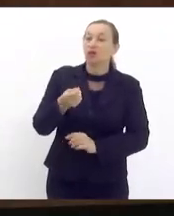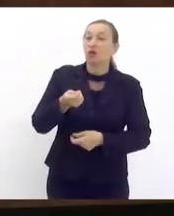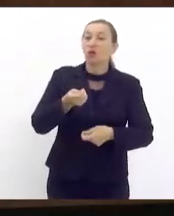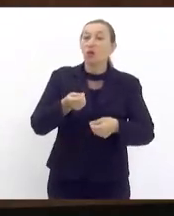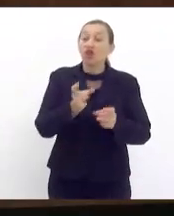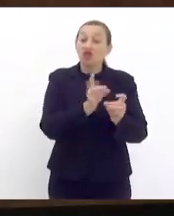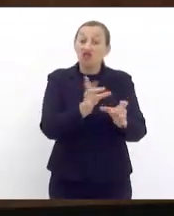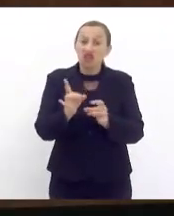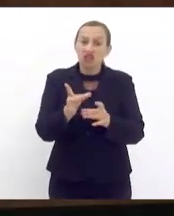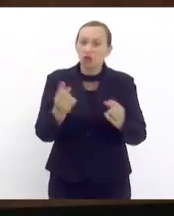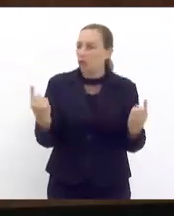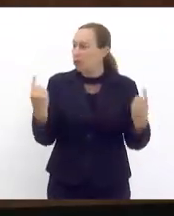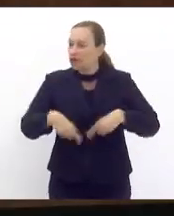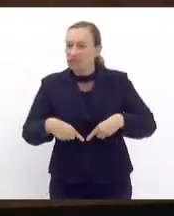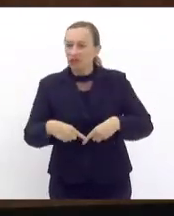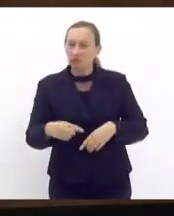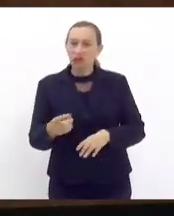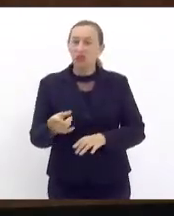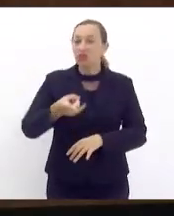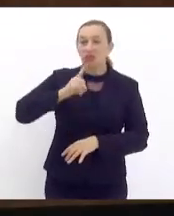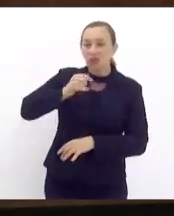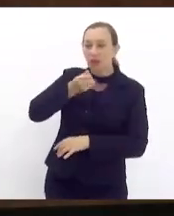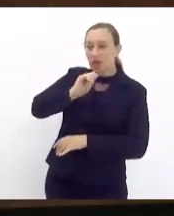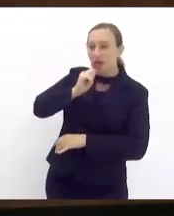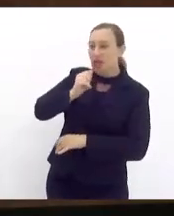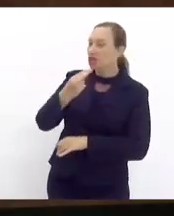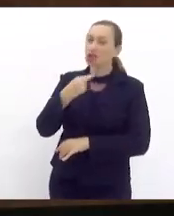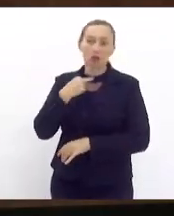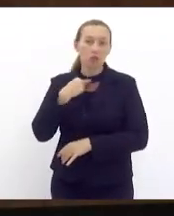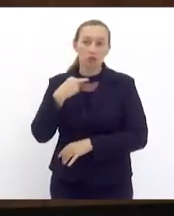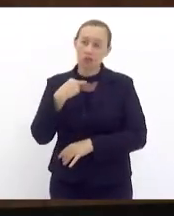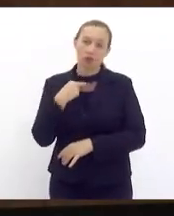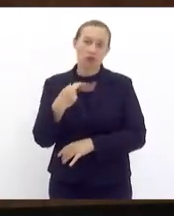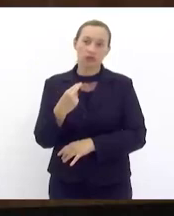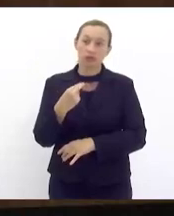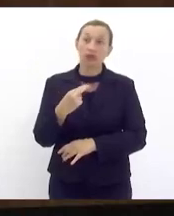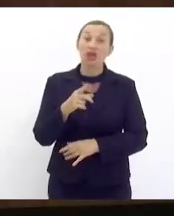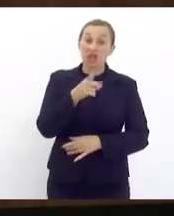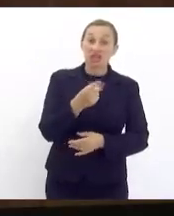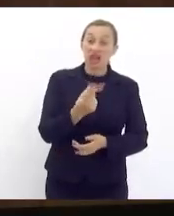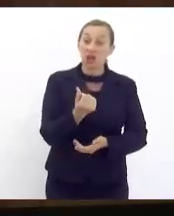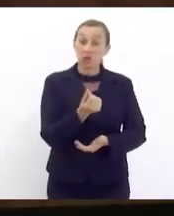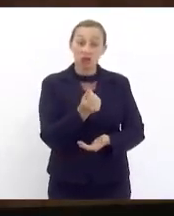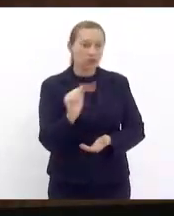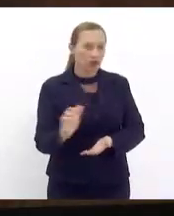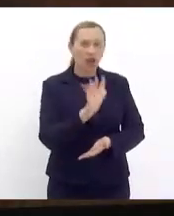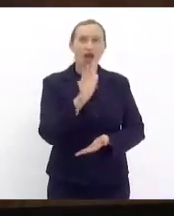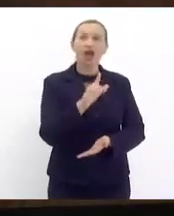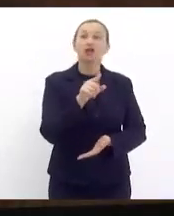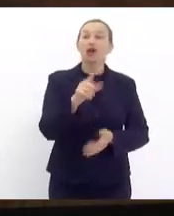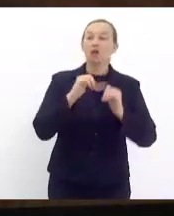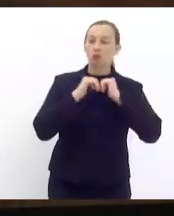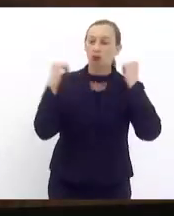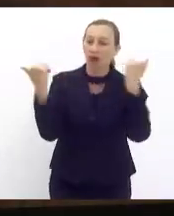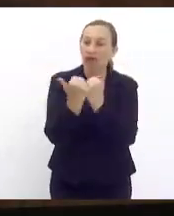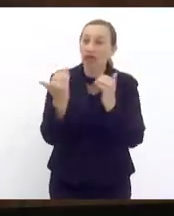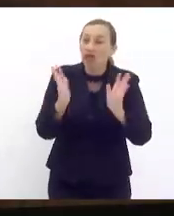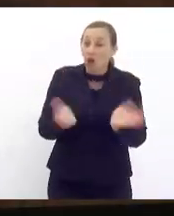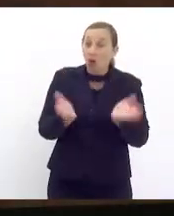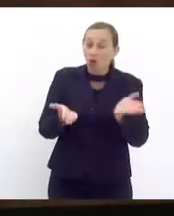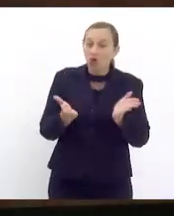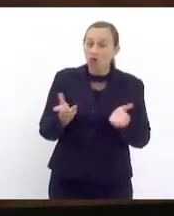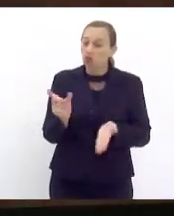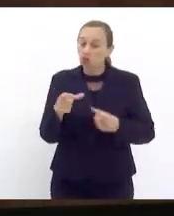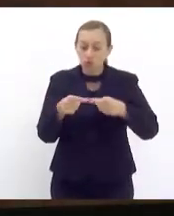a concorrência e isso pesa no bolso do cidadão o preço praticado hoje no Maracanã seja